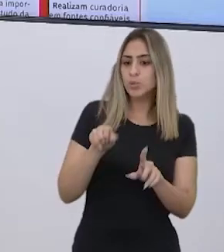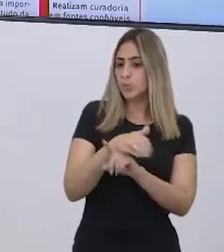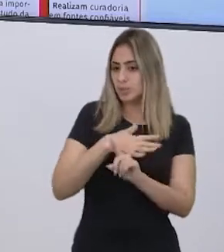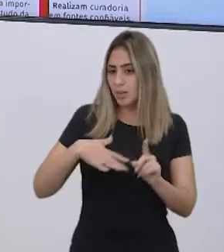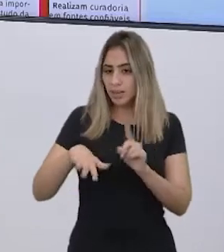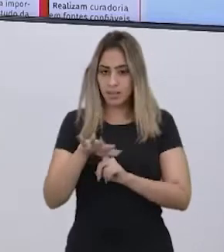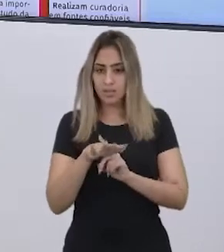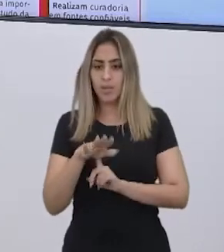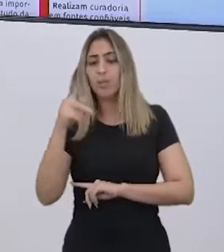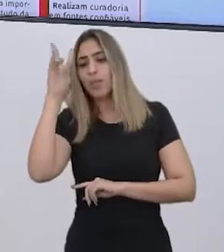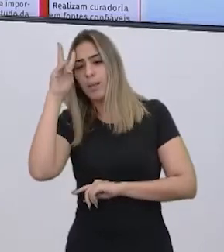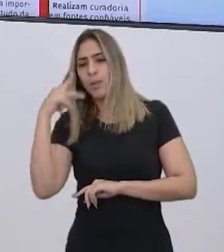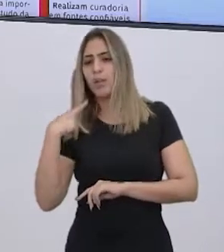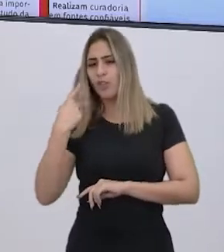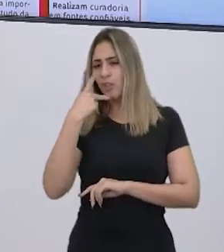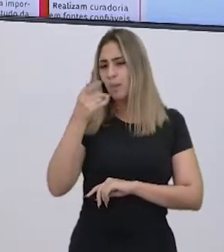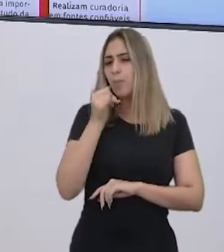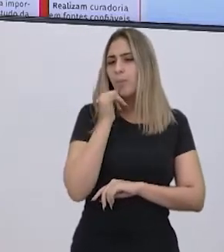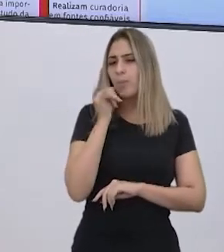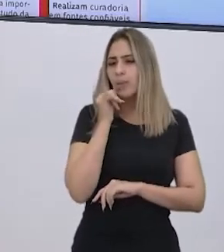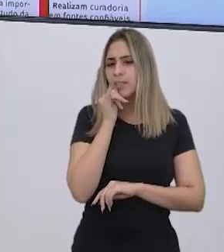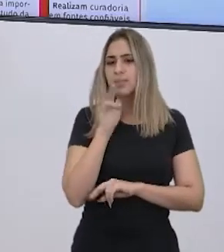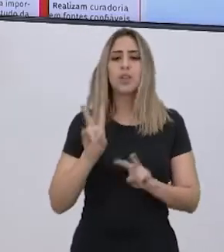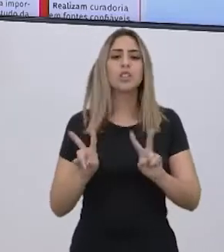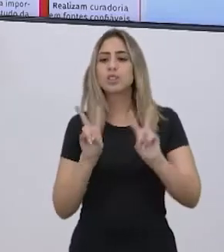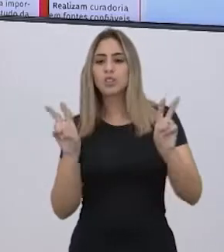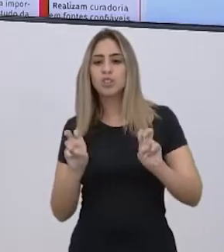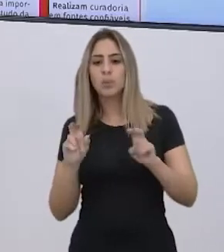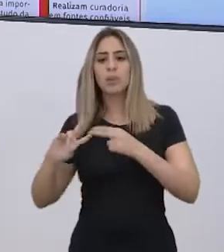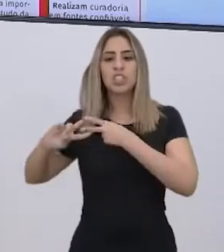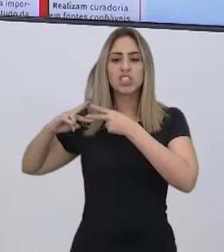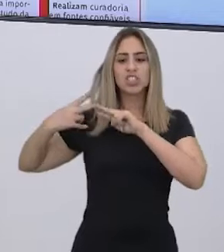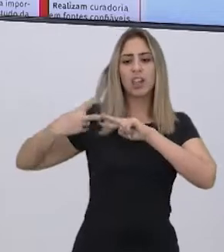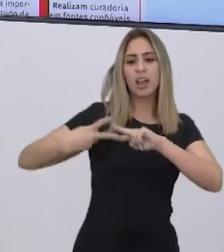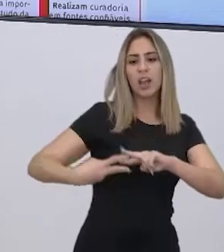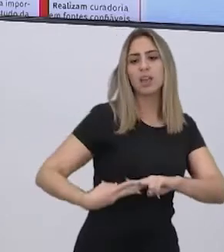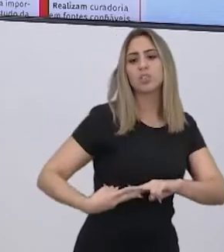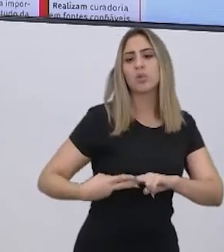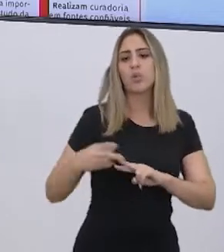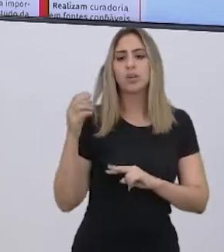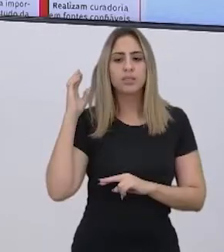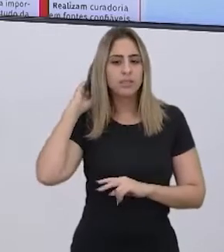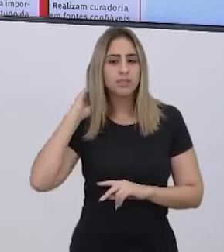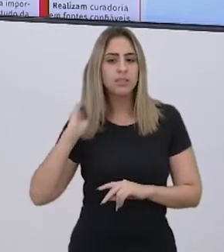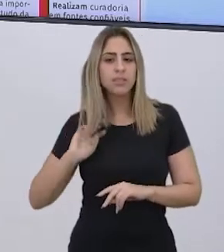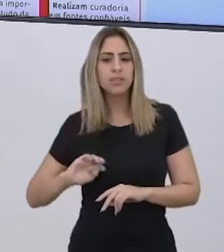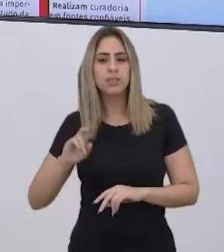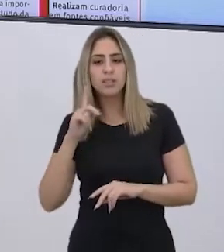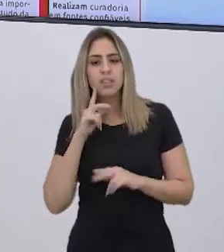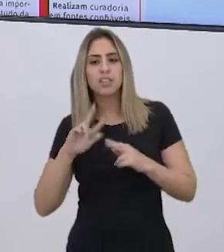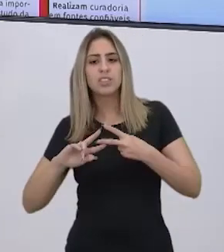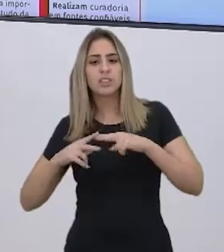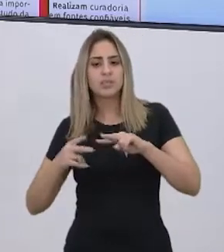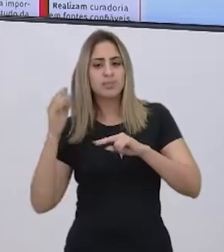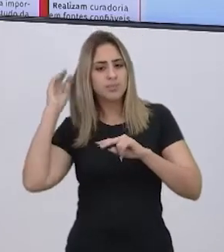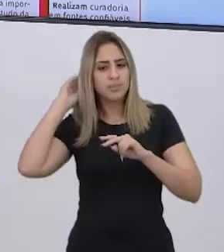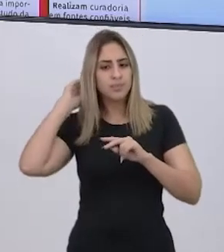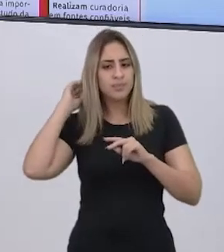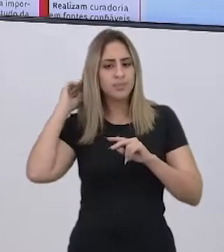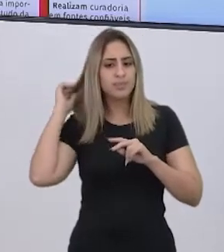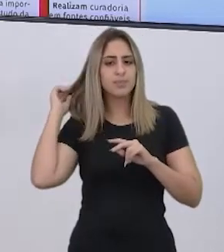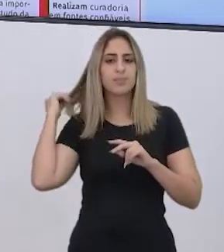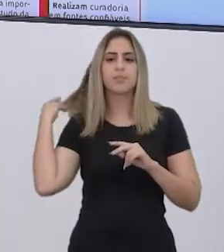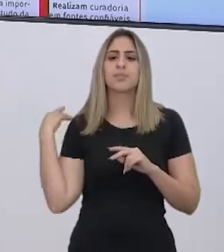socialização. Lembra quando a gente falou, por exemplo, aqui sobre as gerações? Como quando a gente olha para a geração Baby Boomer, geração